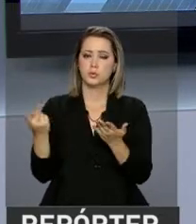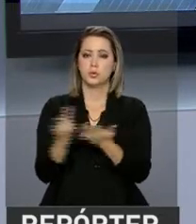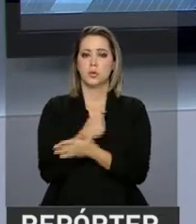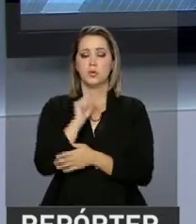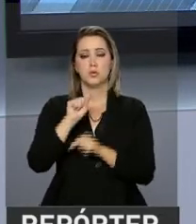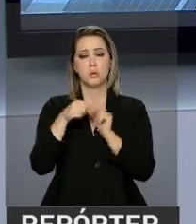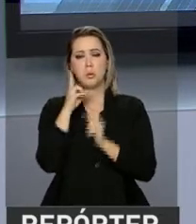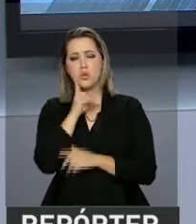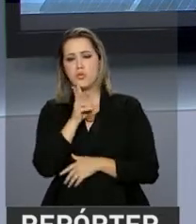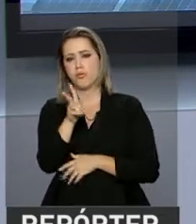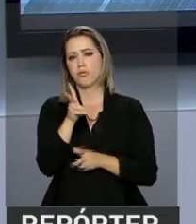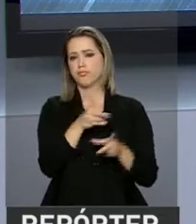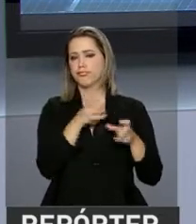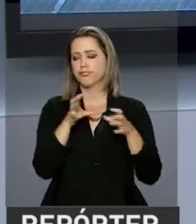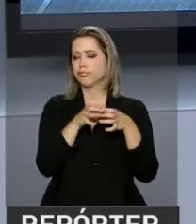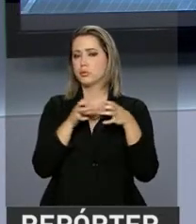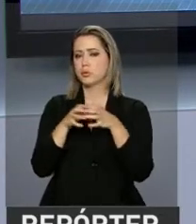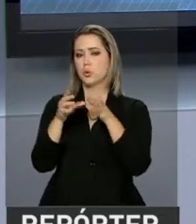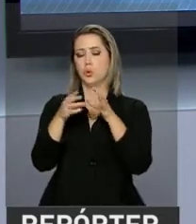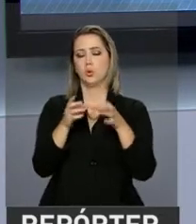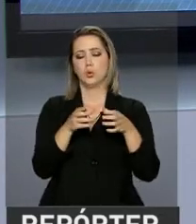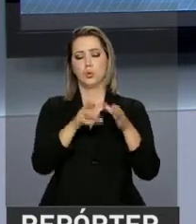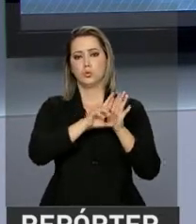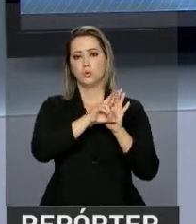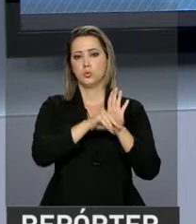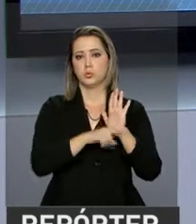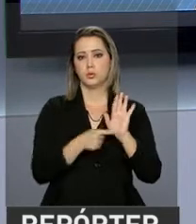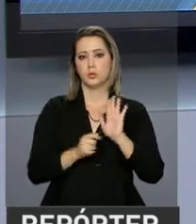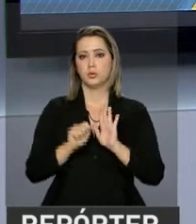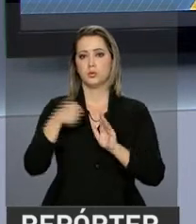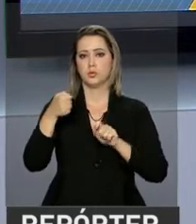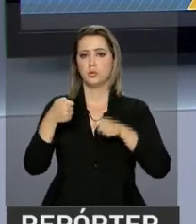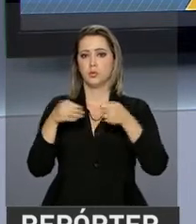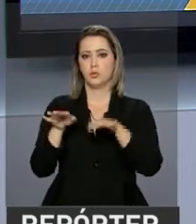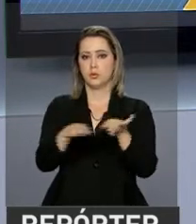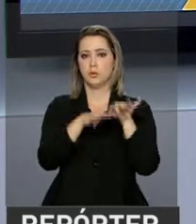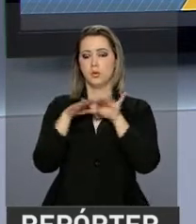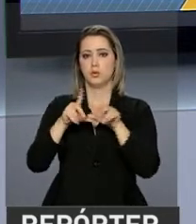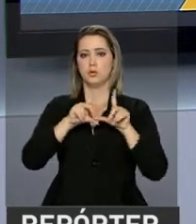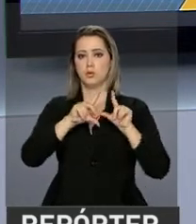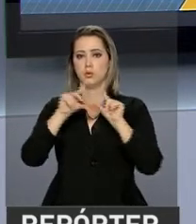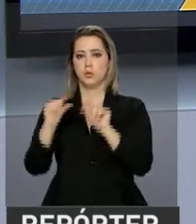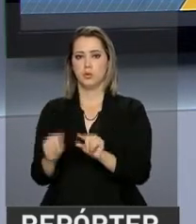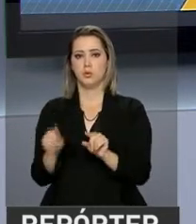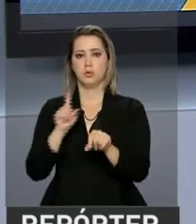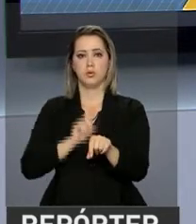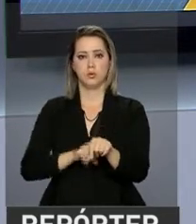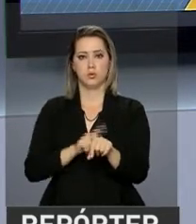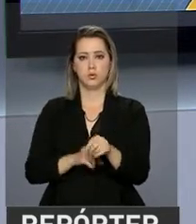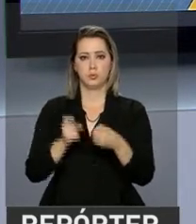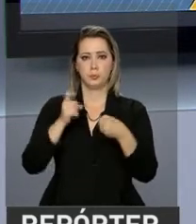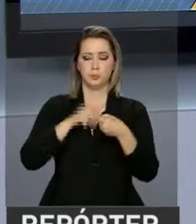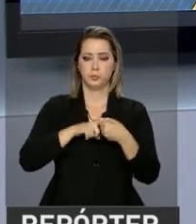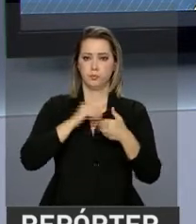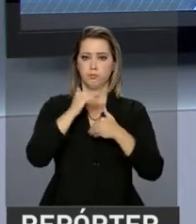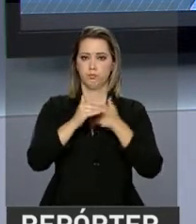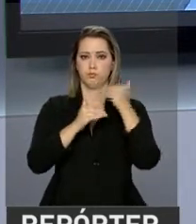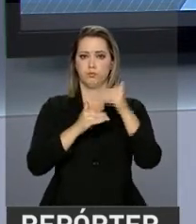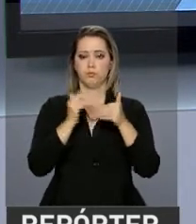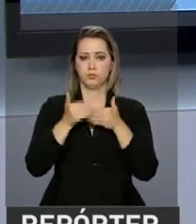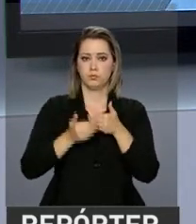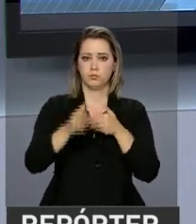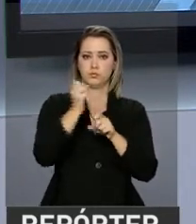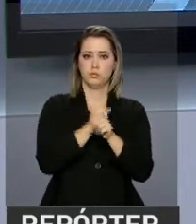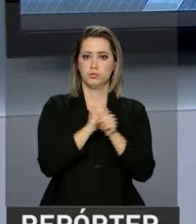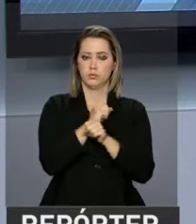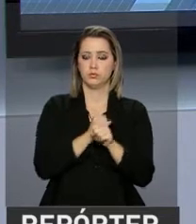de um conjunto de indicadores da economia que sinaliza estabilização no curto prazo e recuperação gradual ao longo